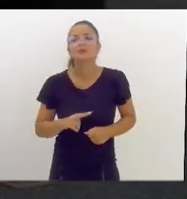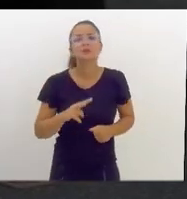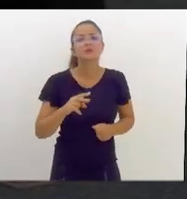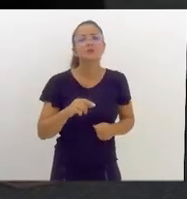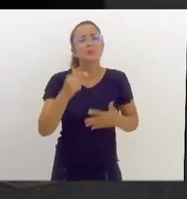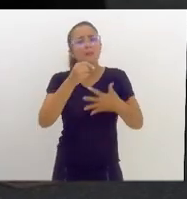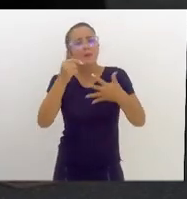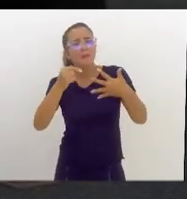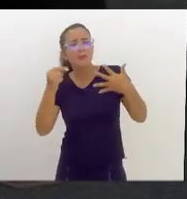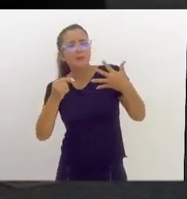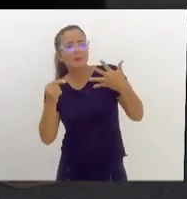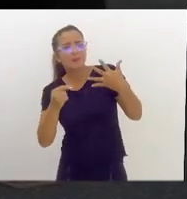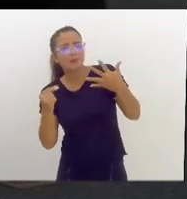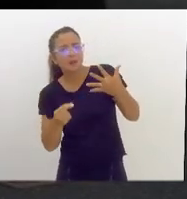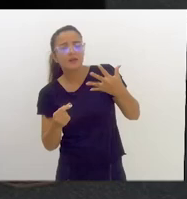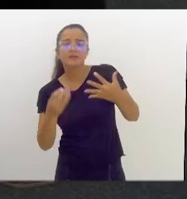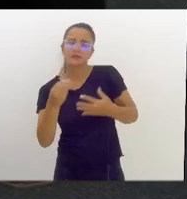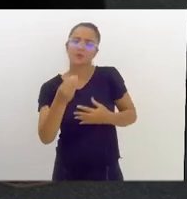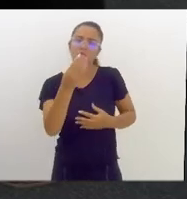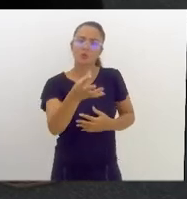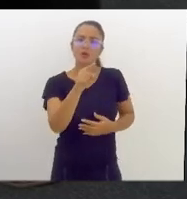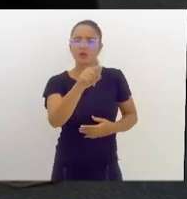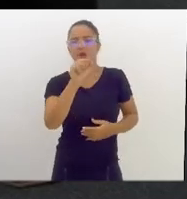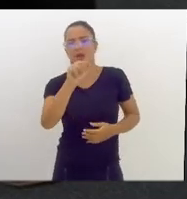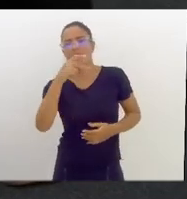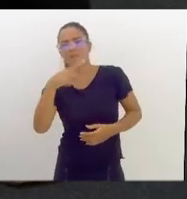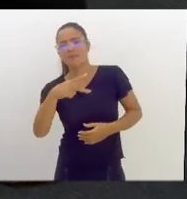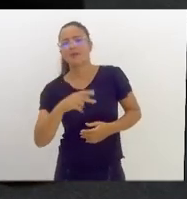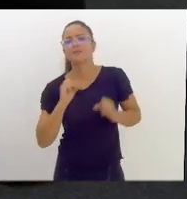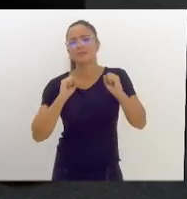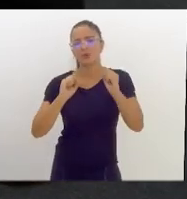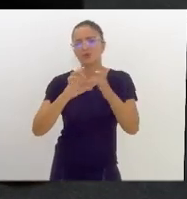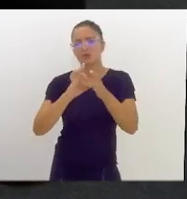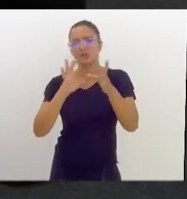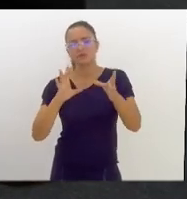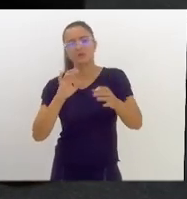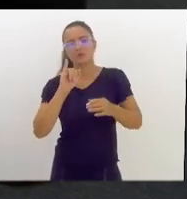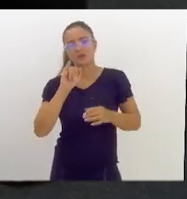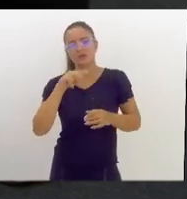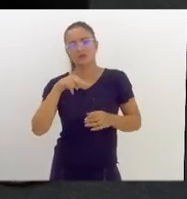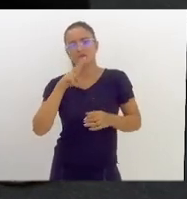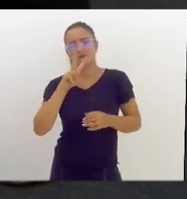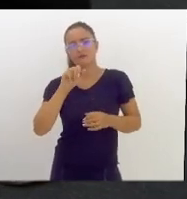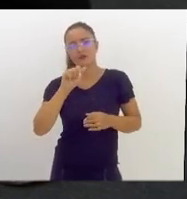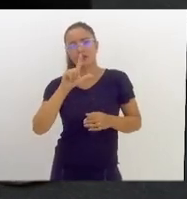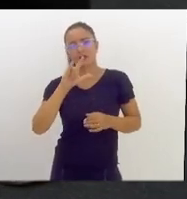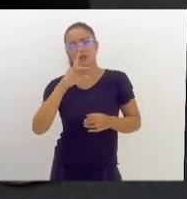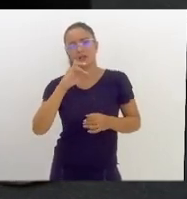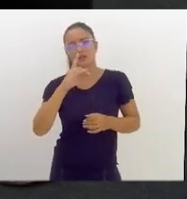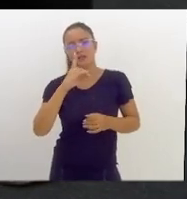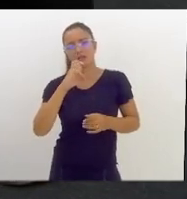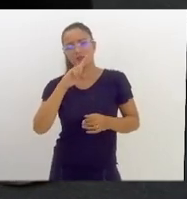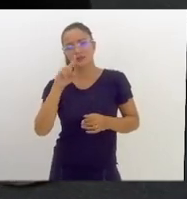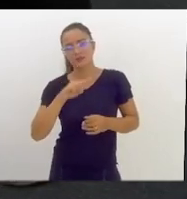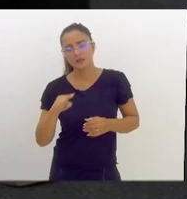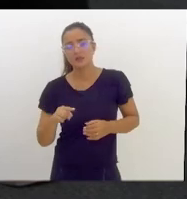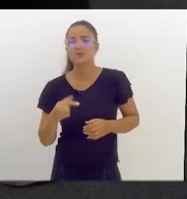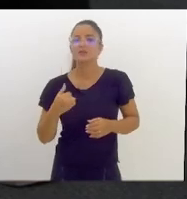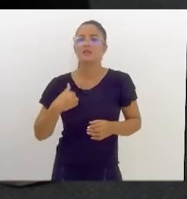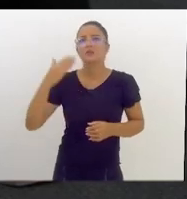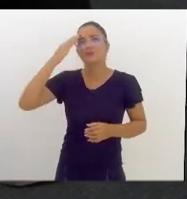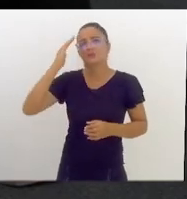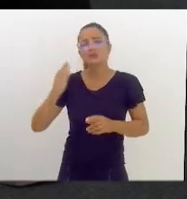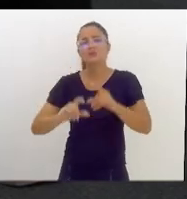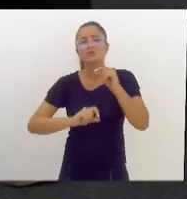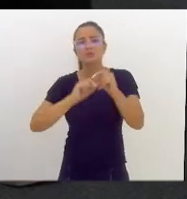para conceder a aposentadoria por invalidez, né? E, no nosso entendimento, esse